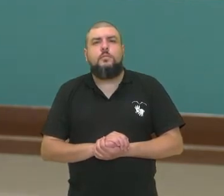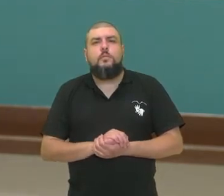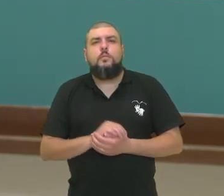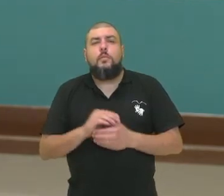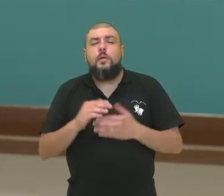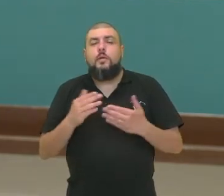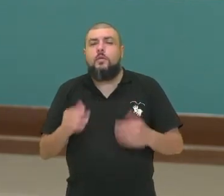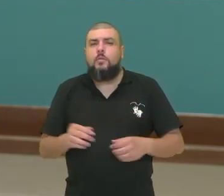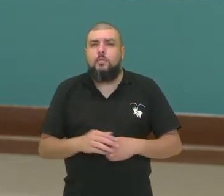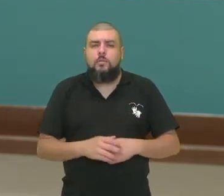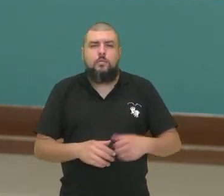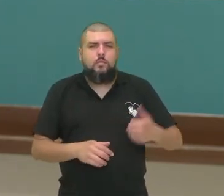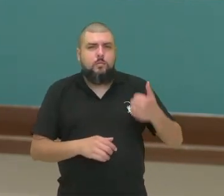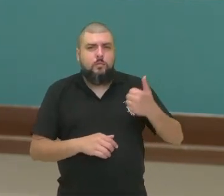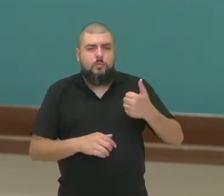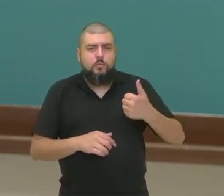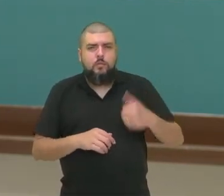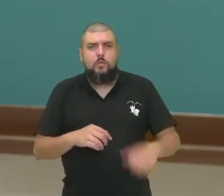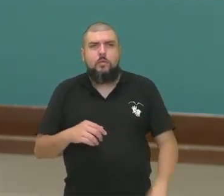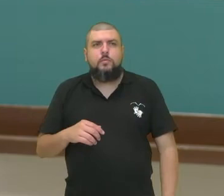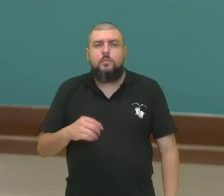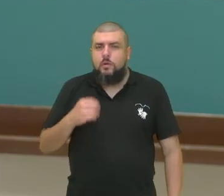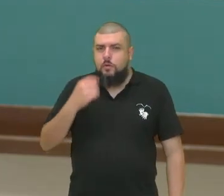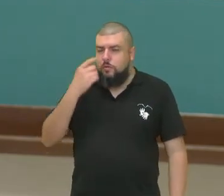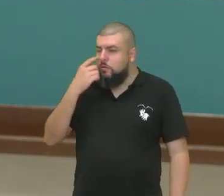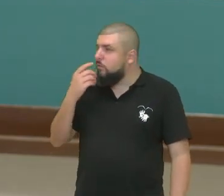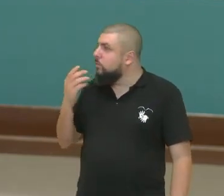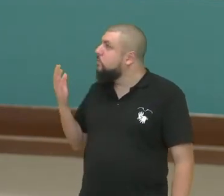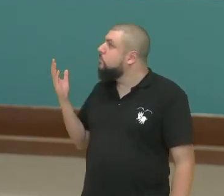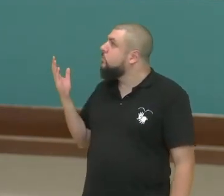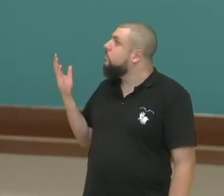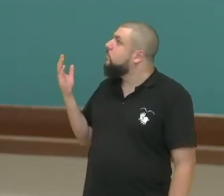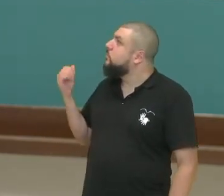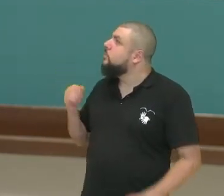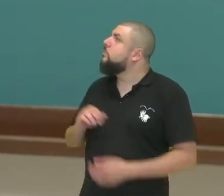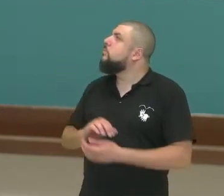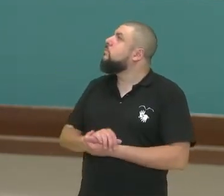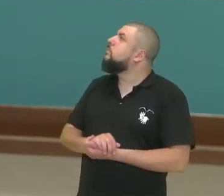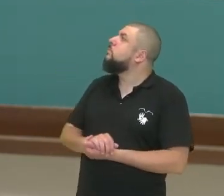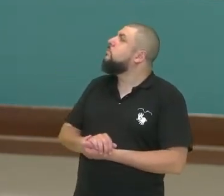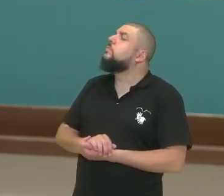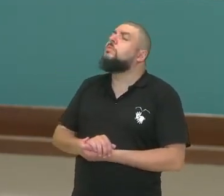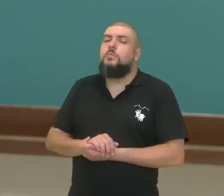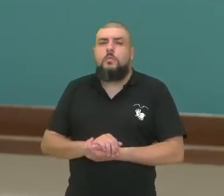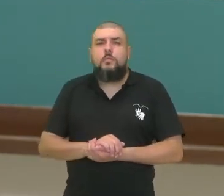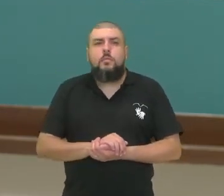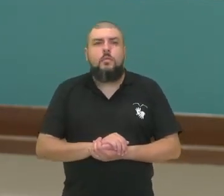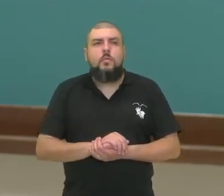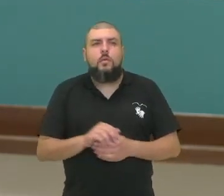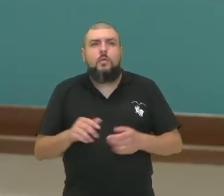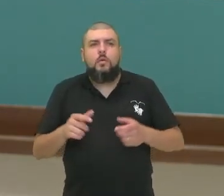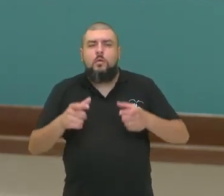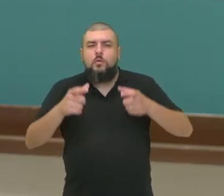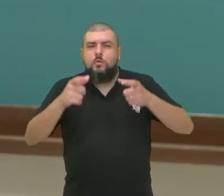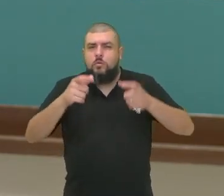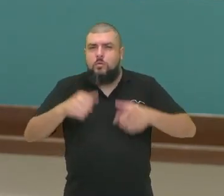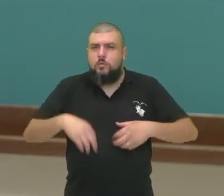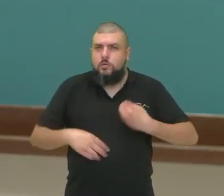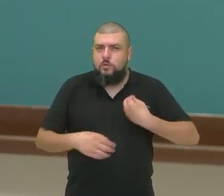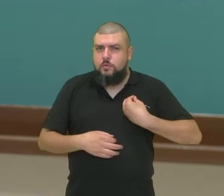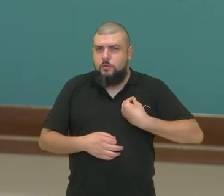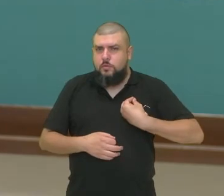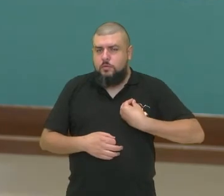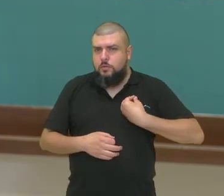né? Planalto Oriental. Características do Planalto Oriental. Então se encontra, então, por exemplo, aqui nessa porção onde a gente chama, né, carinhosamente